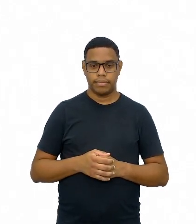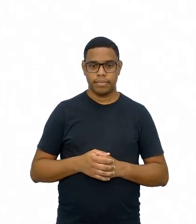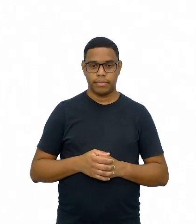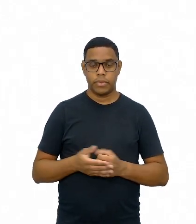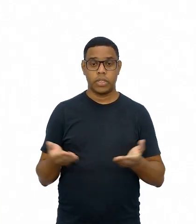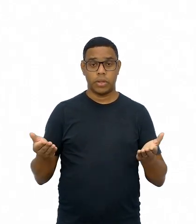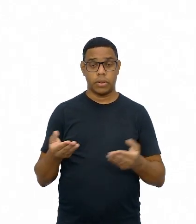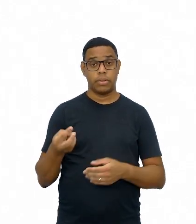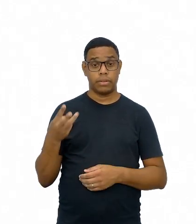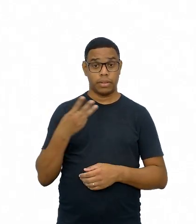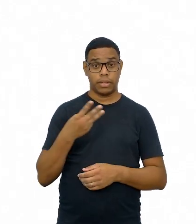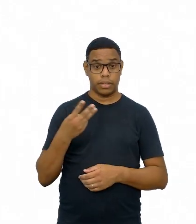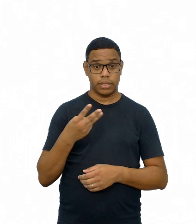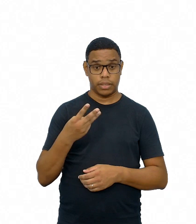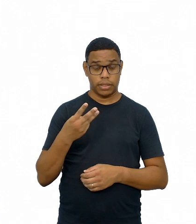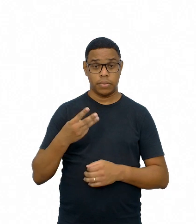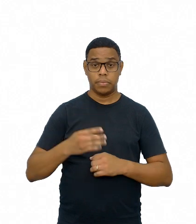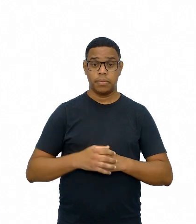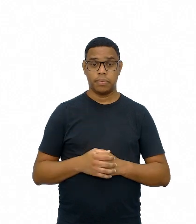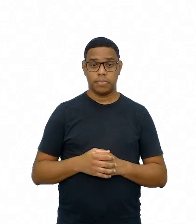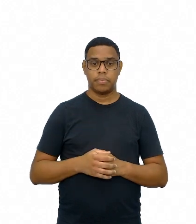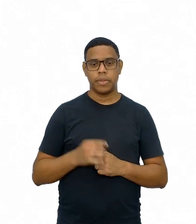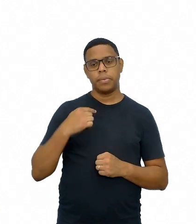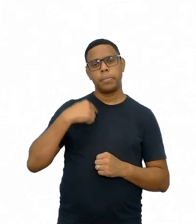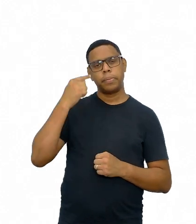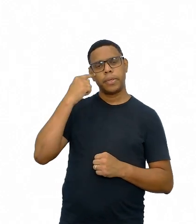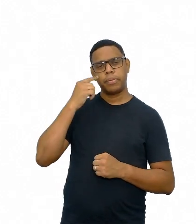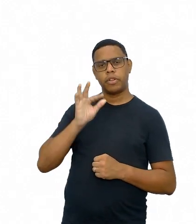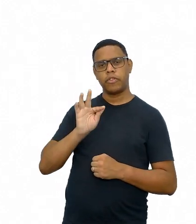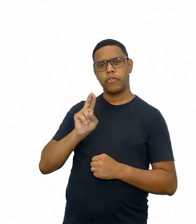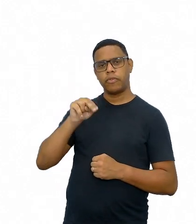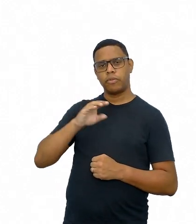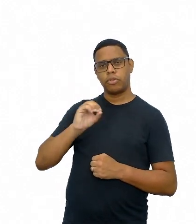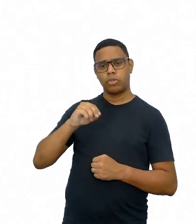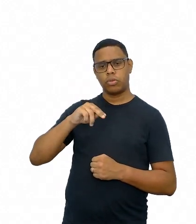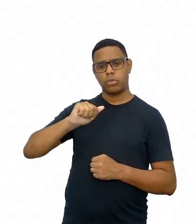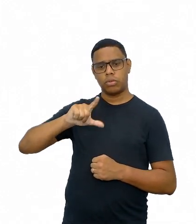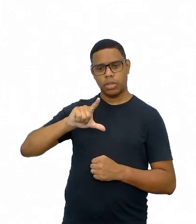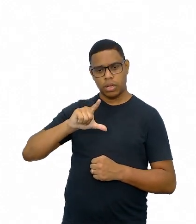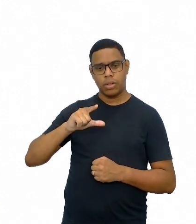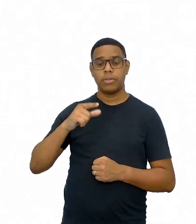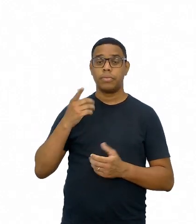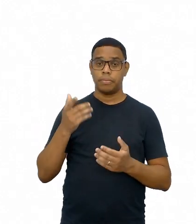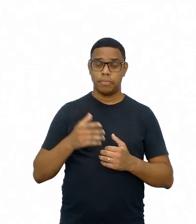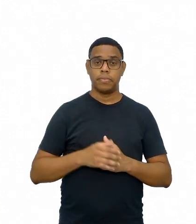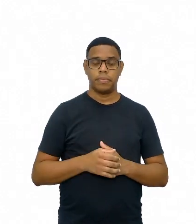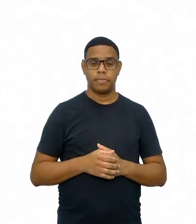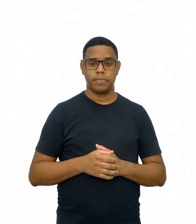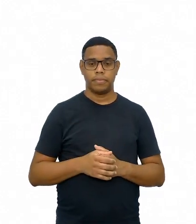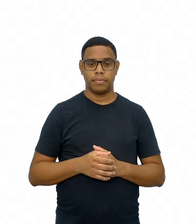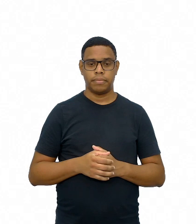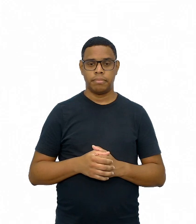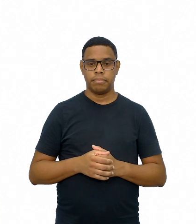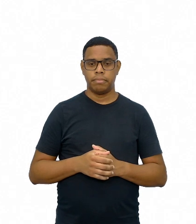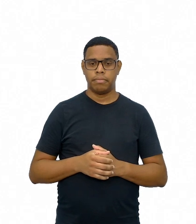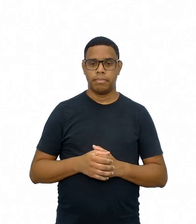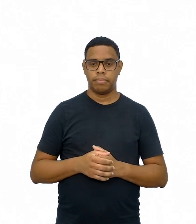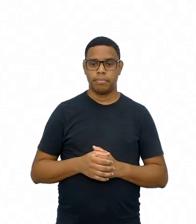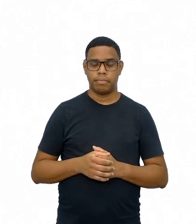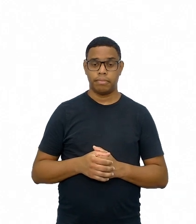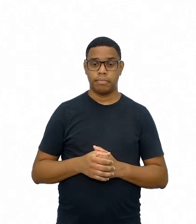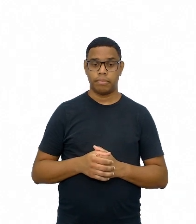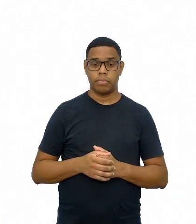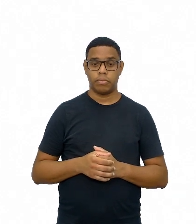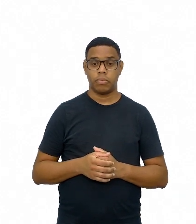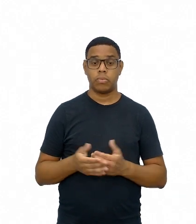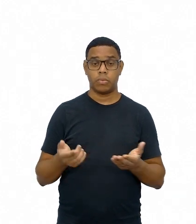Vamos para o terceiro momento, né? O pensamento funcional aí, olhando para o nosso material. Então, vamos